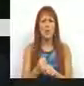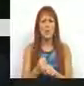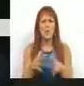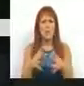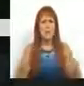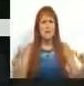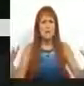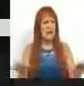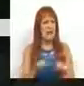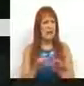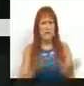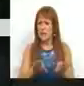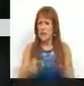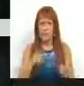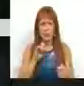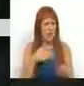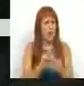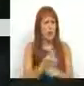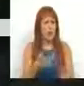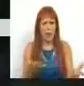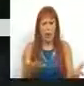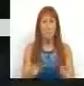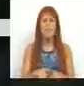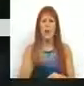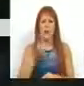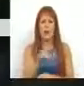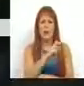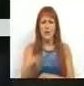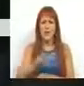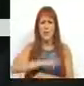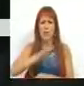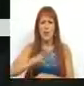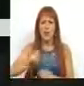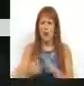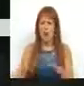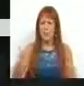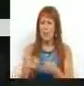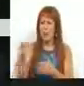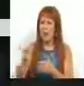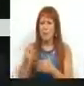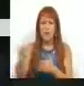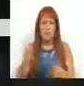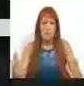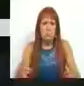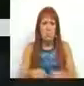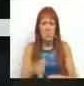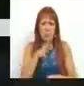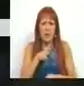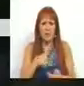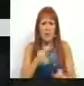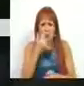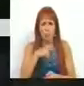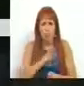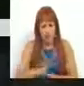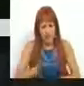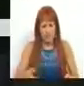crescimento a este volume que poderia justificar. E, portanto, 1.300 milhões de euros de aumento de contribuições deve ser explicado aos